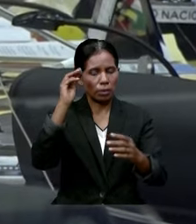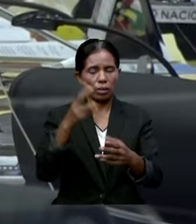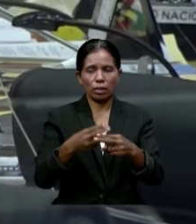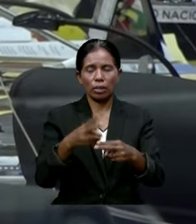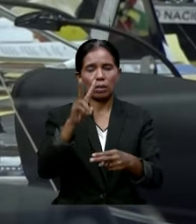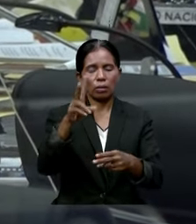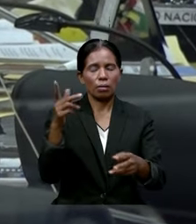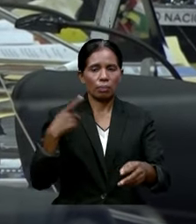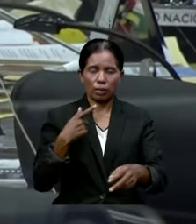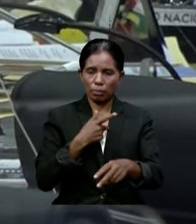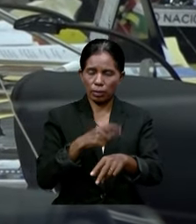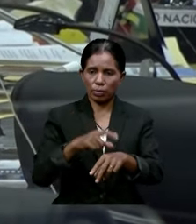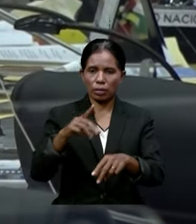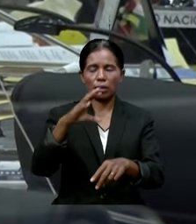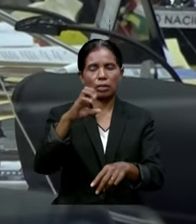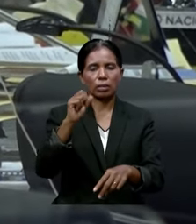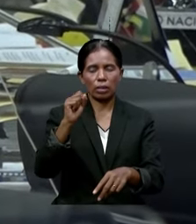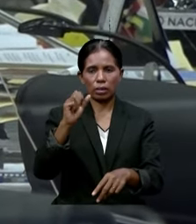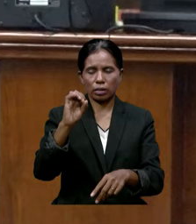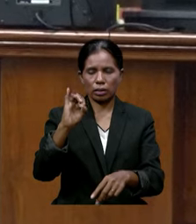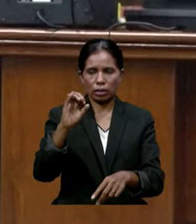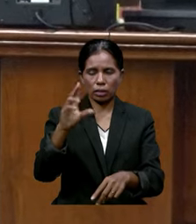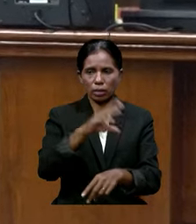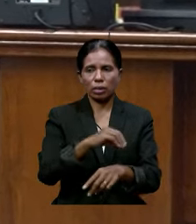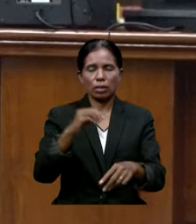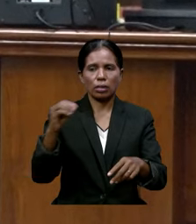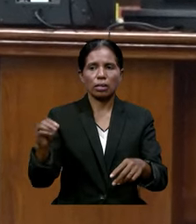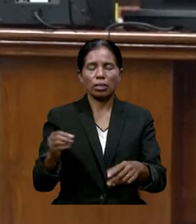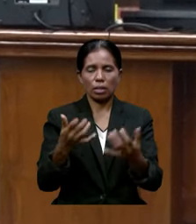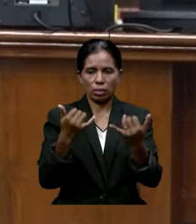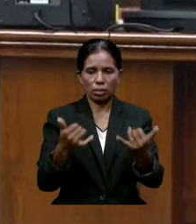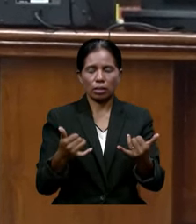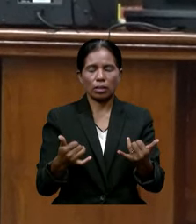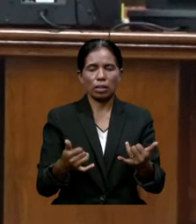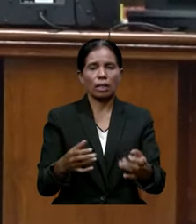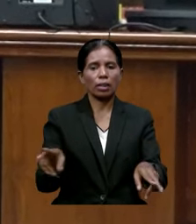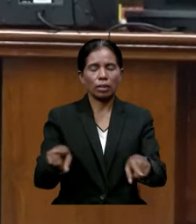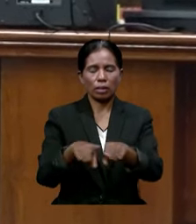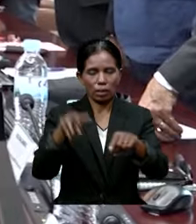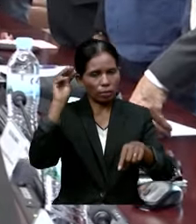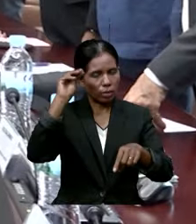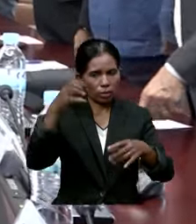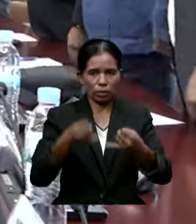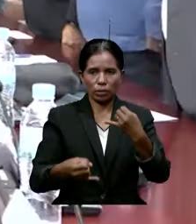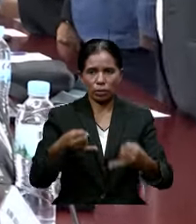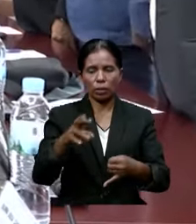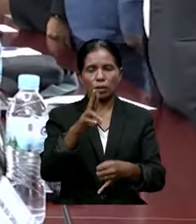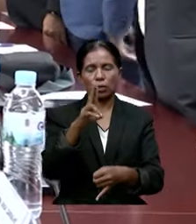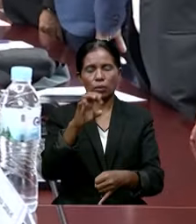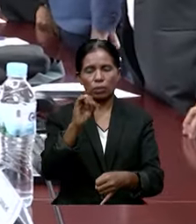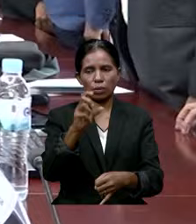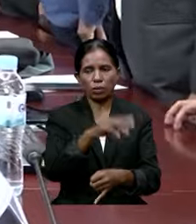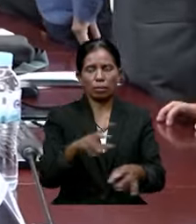ba parlamento nasional ane san Sergio de Jesus Fernandes da Costa Ornai ne beda daun ne asume ona kargo ministro justisa no Rui Pereira dos Santos